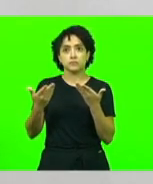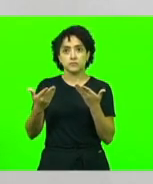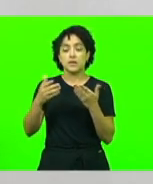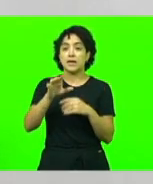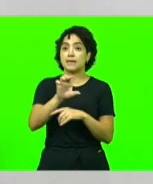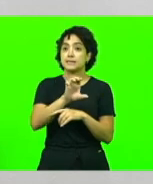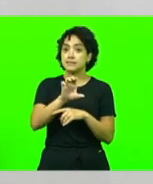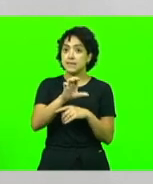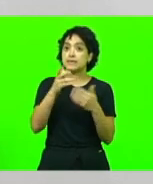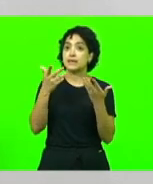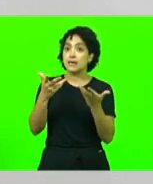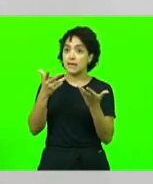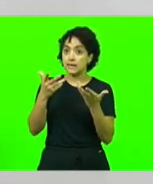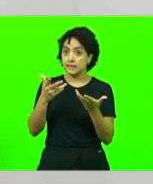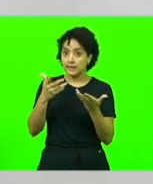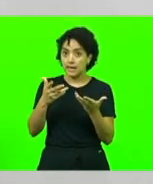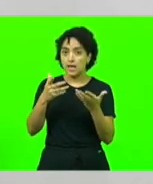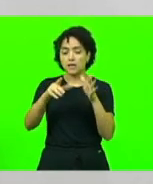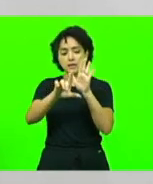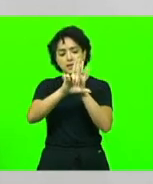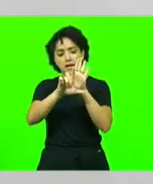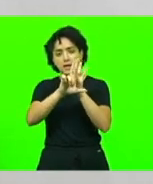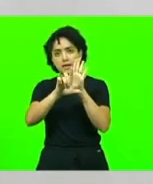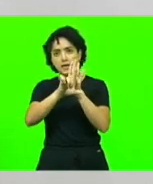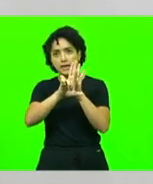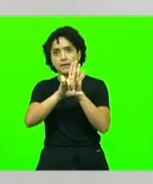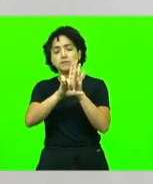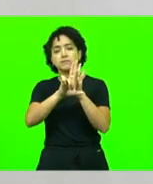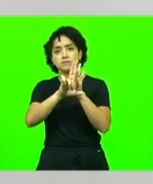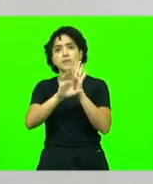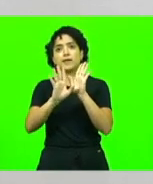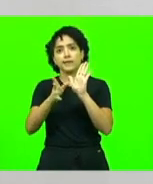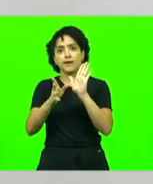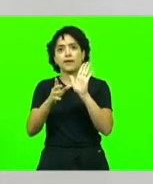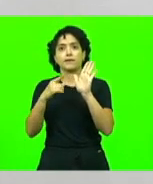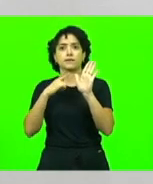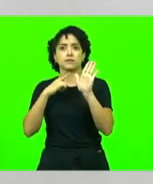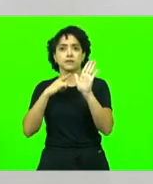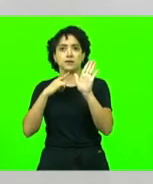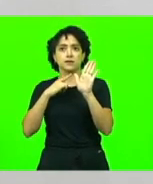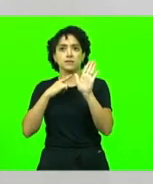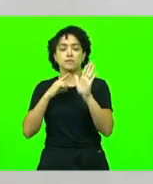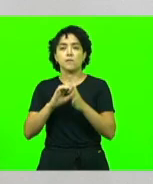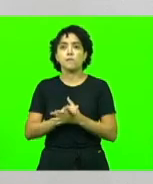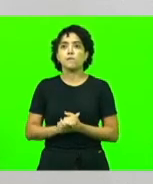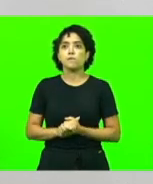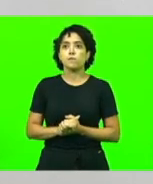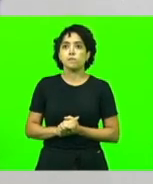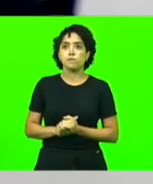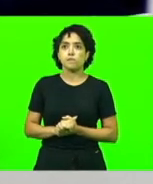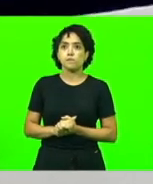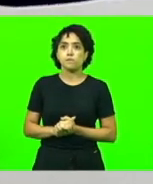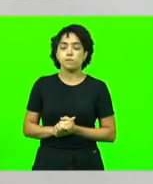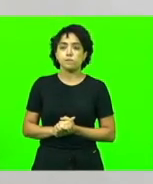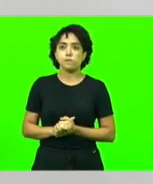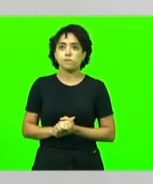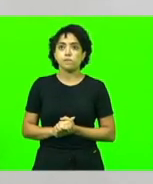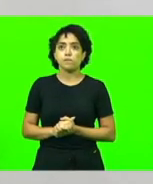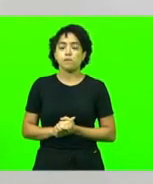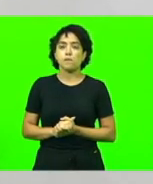esquerda quer legalizar o aborto no Brasil. Uma vale parte, pensar. Deputado.